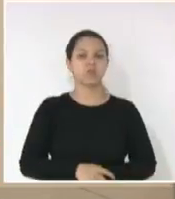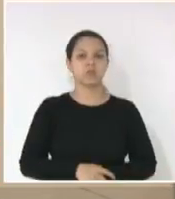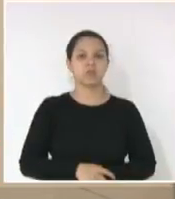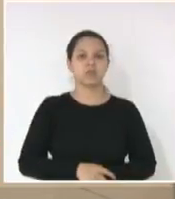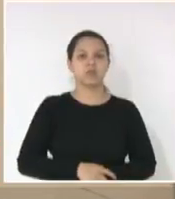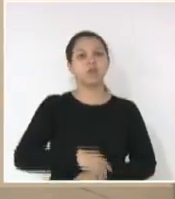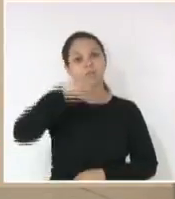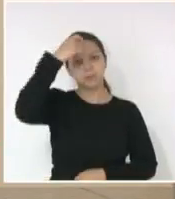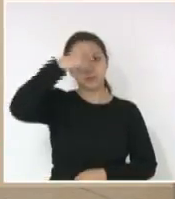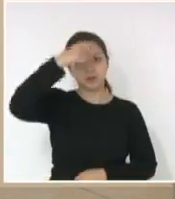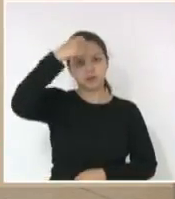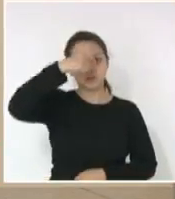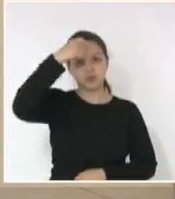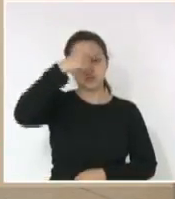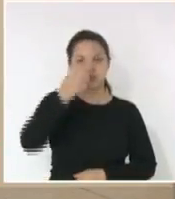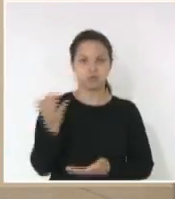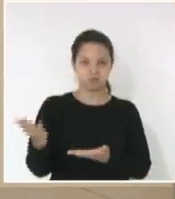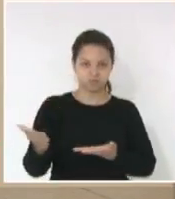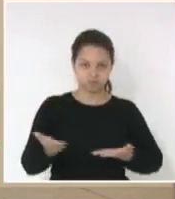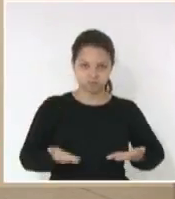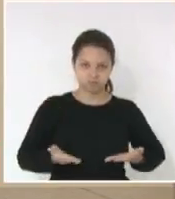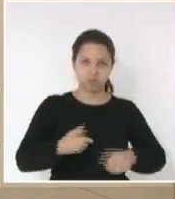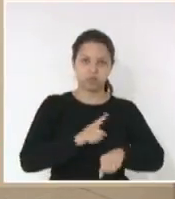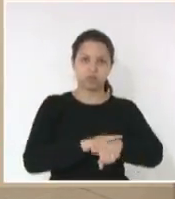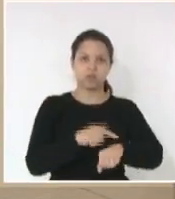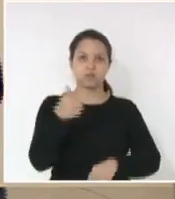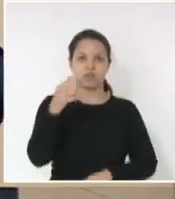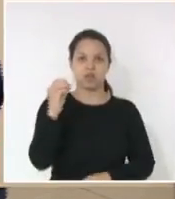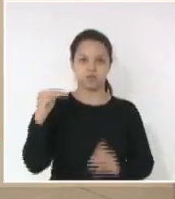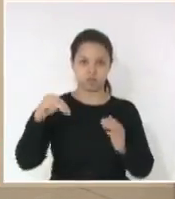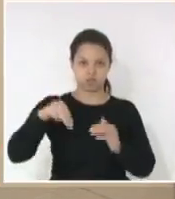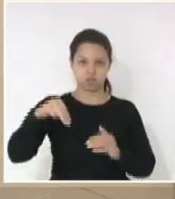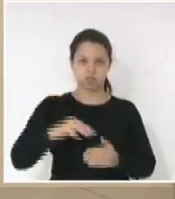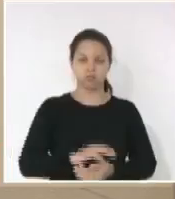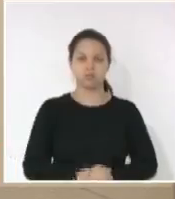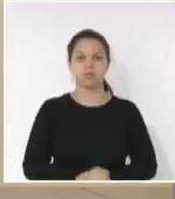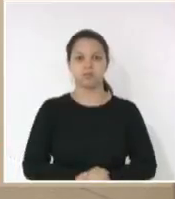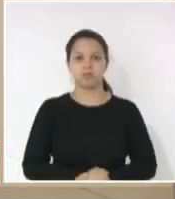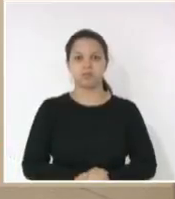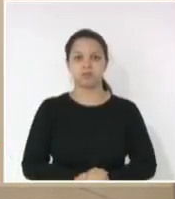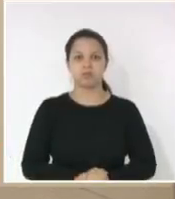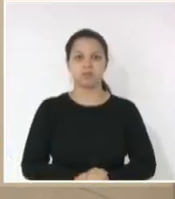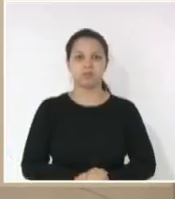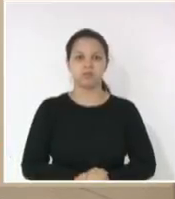Maurício Scudillac. Pelo que se concedo, 10 minutos, deputado.